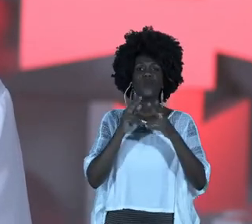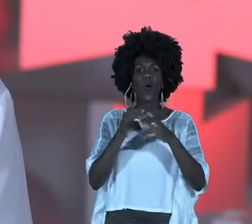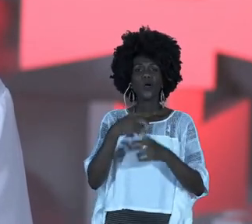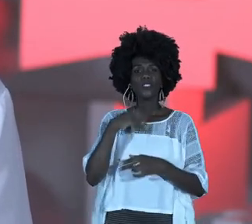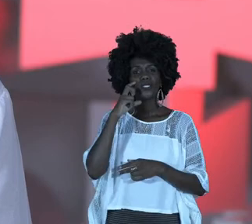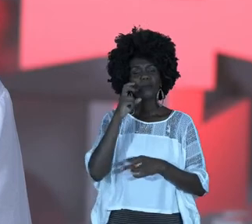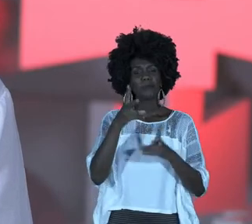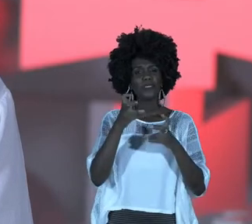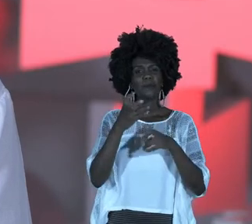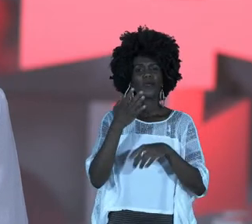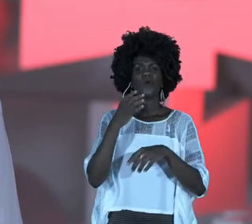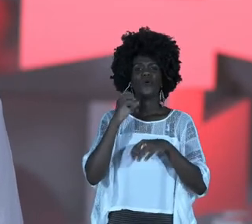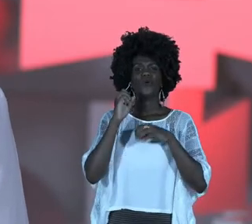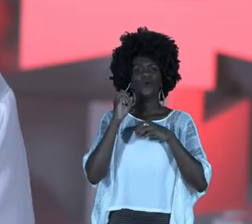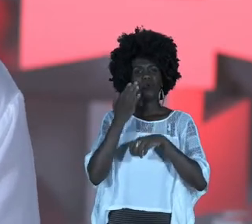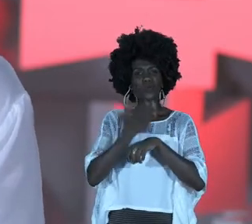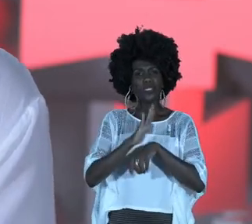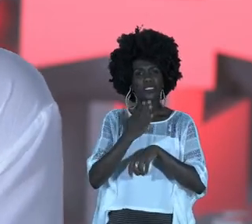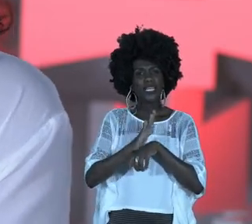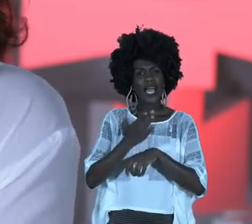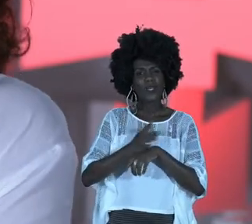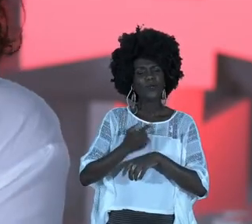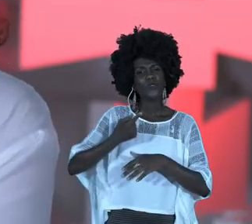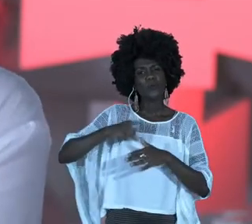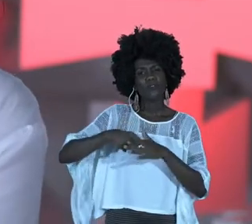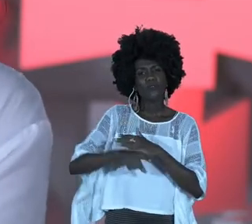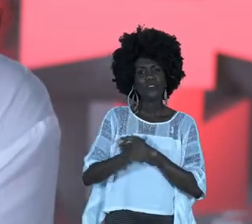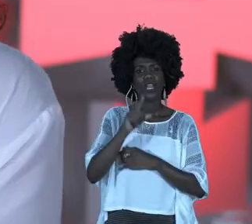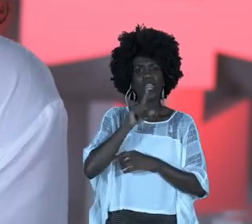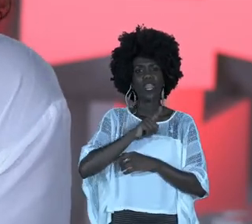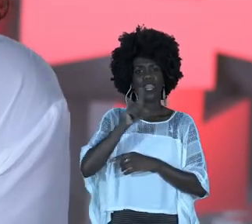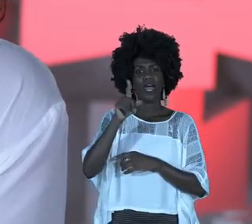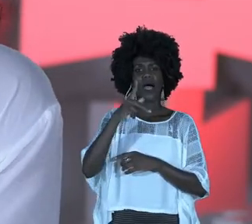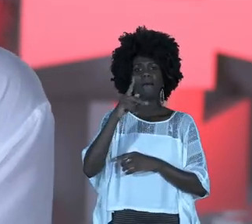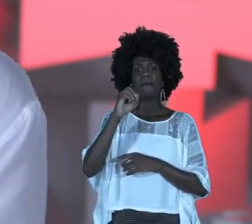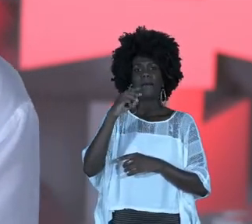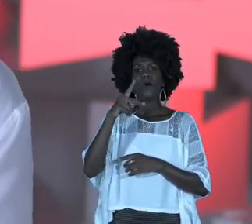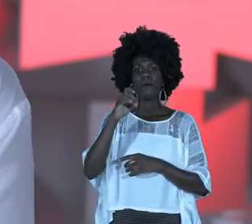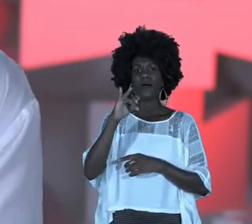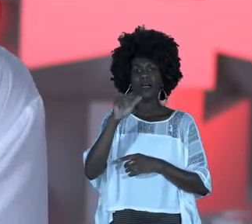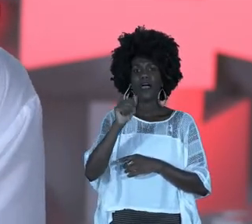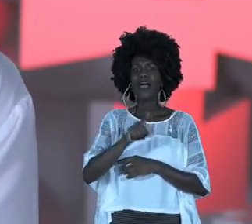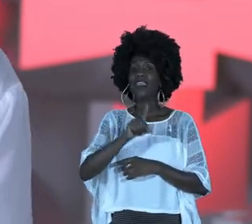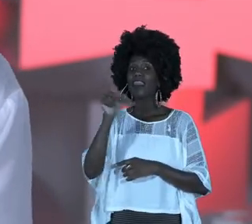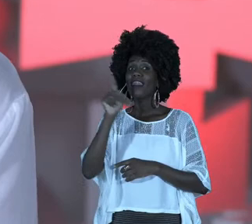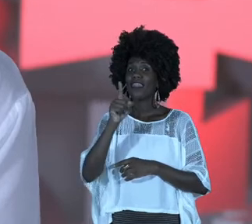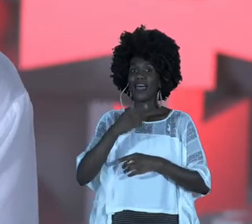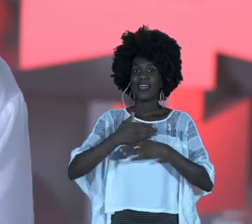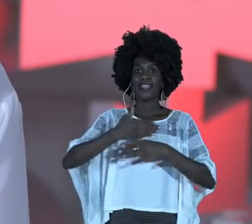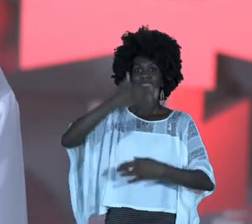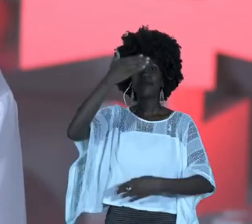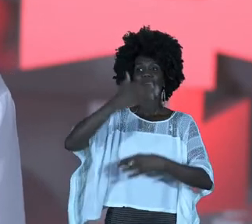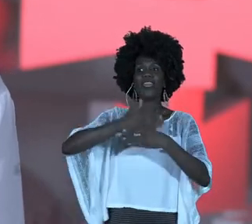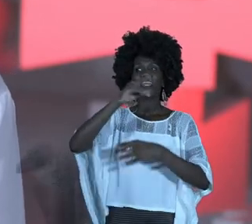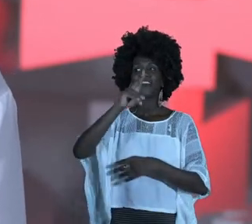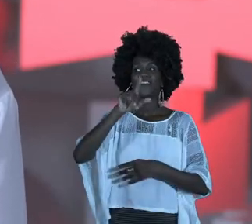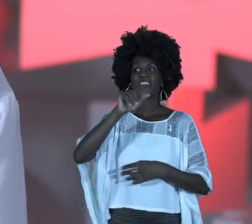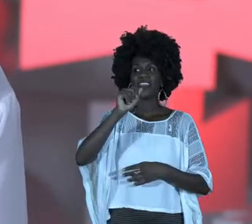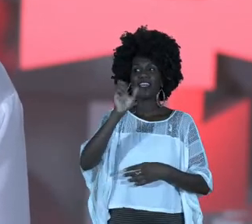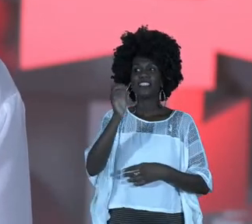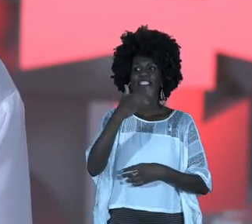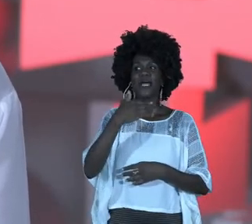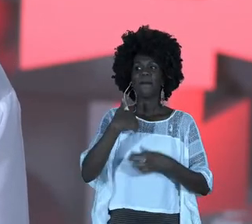viu o ensaio da profundidade lá em Pompeia, lá nas paredes das vilas